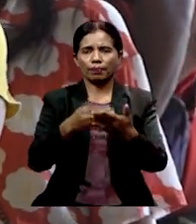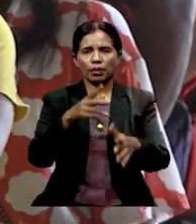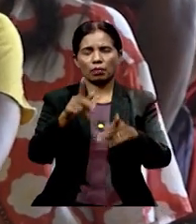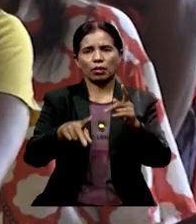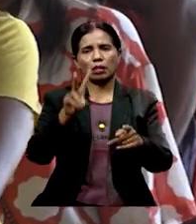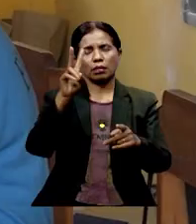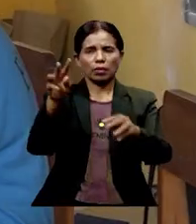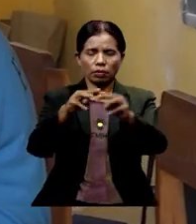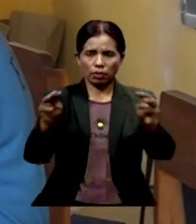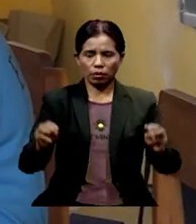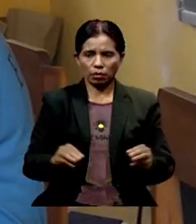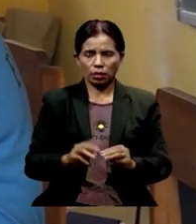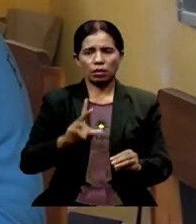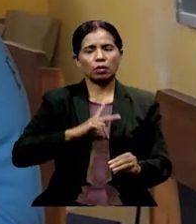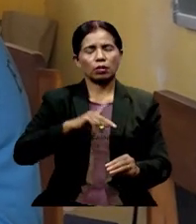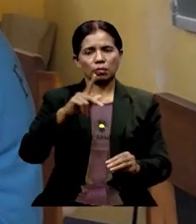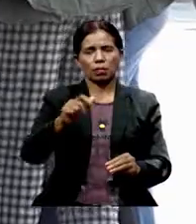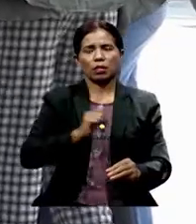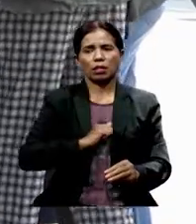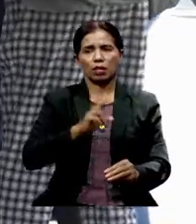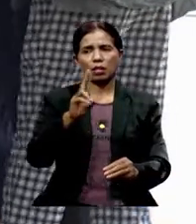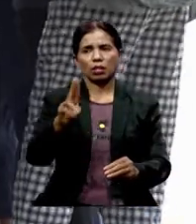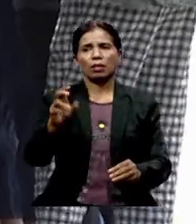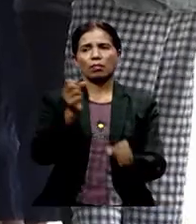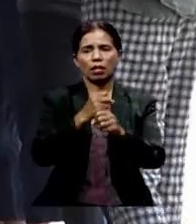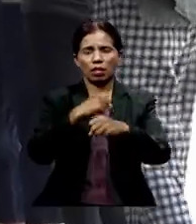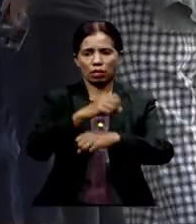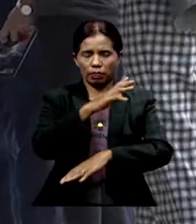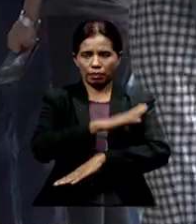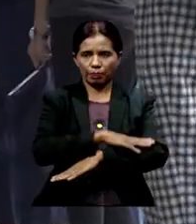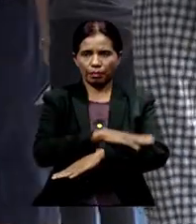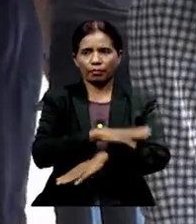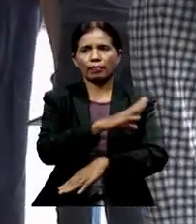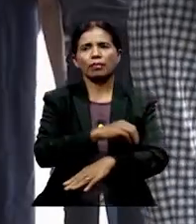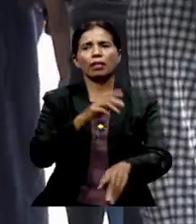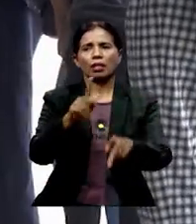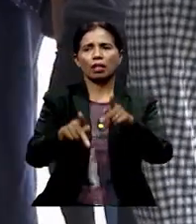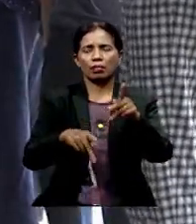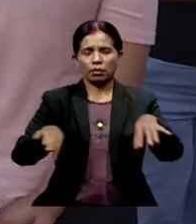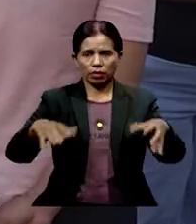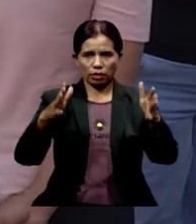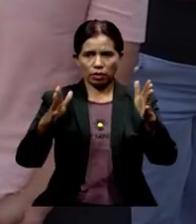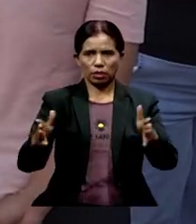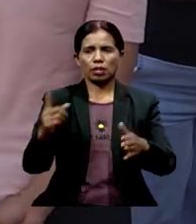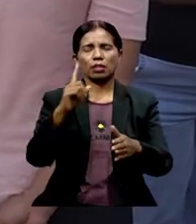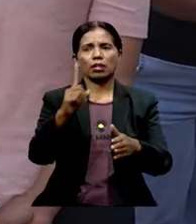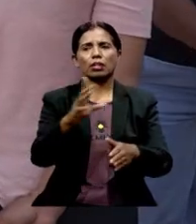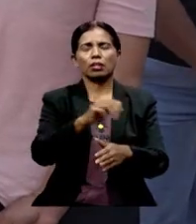rua e a município lá o tem, no aileu preside mesa. PDHZ mos identifica funcionário permanente e da